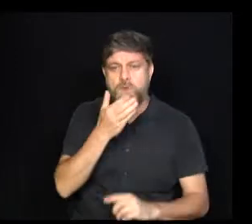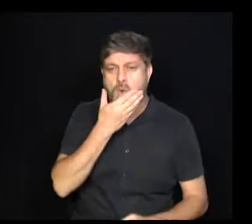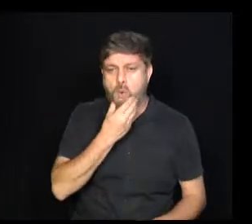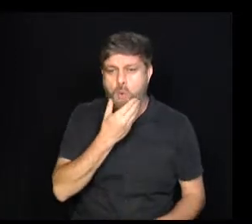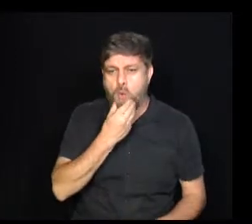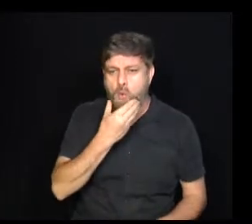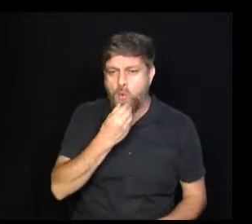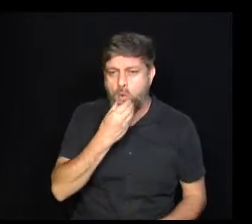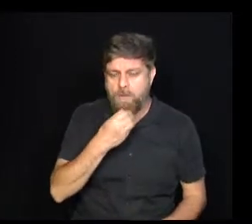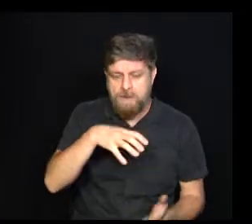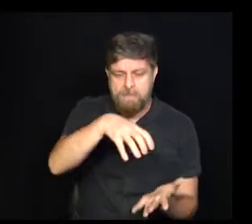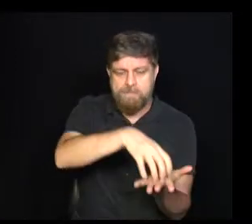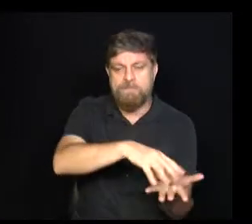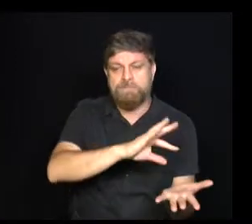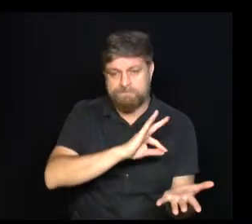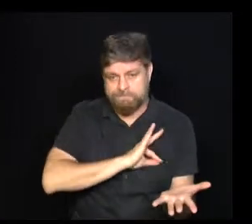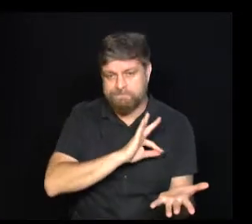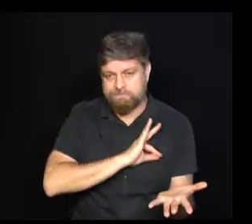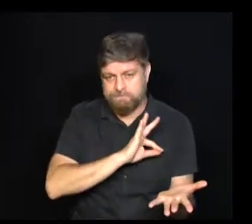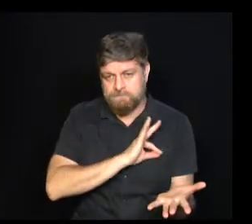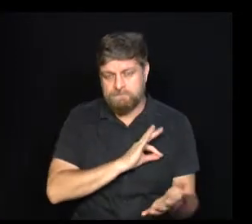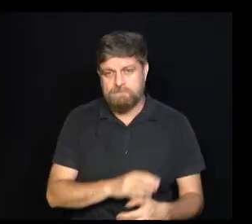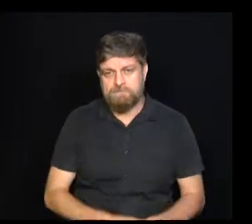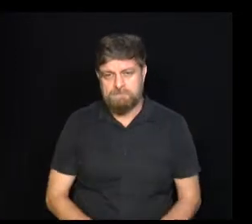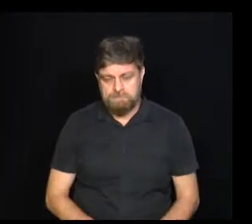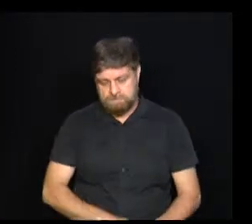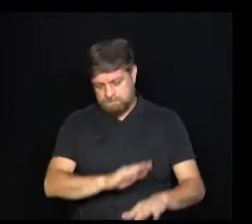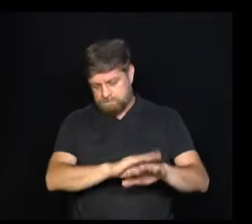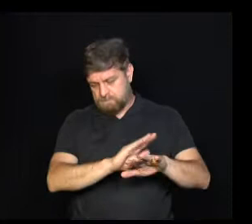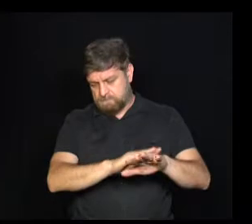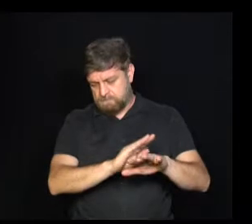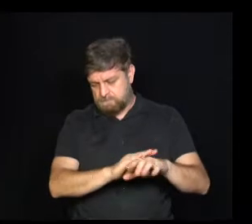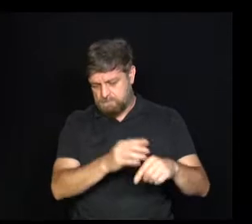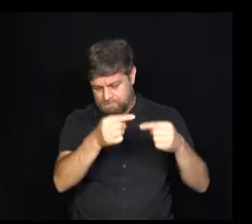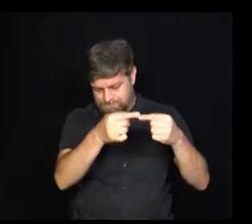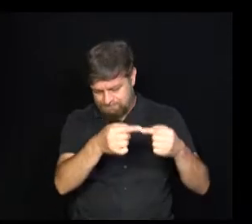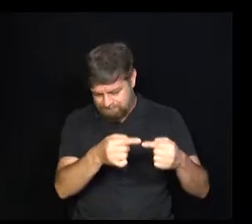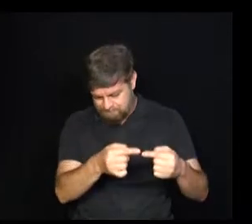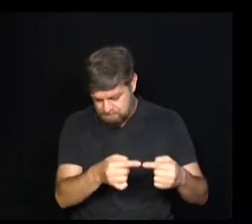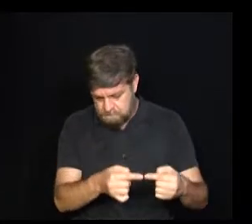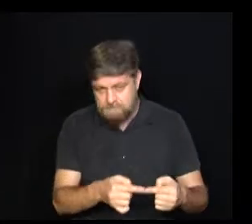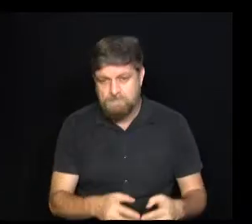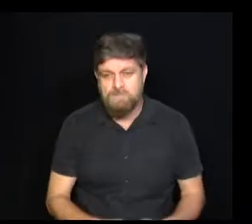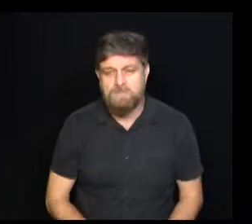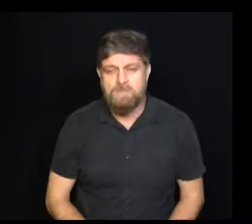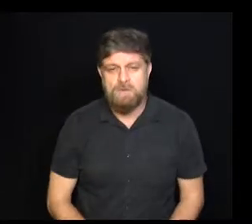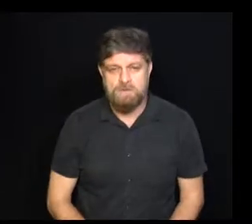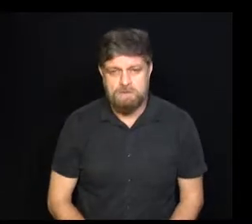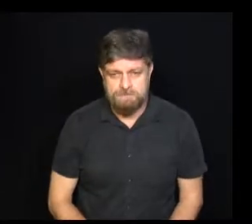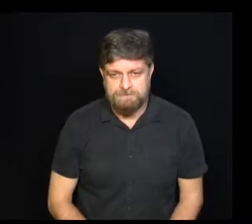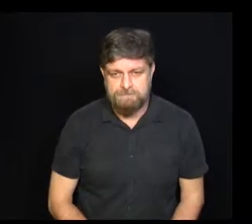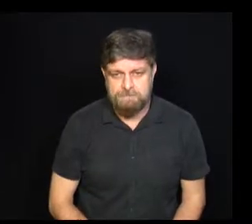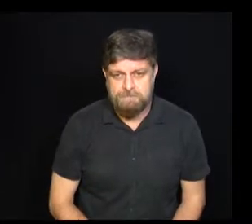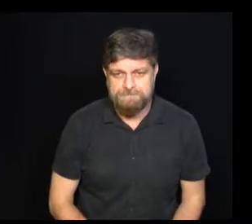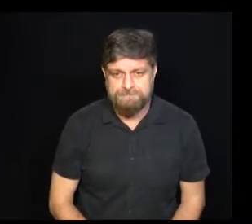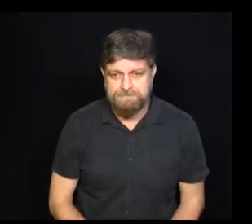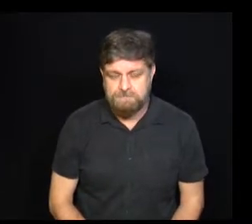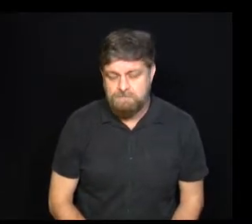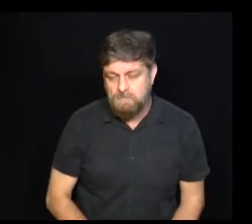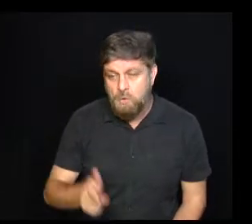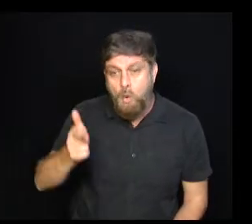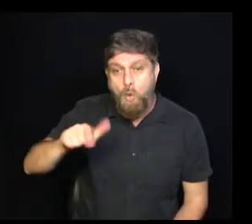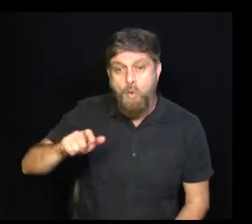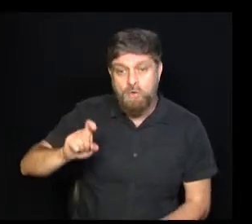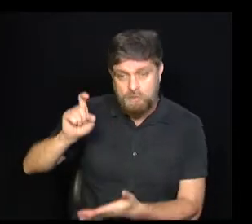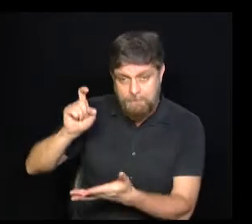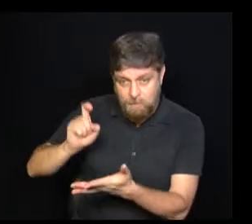retirar esse assediador do ônibus e fazer os encaminhamentos pertinentes ao distrito policial para registro da ocorrência. E esse outro botão